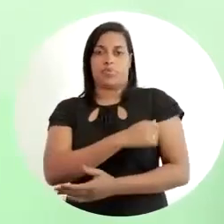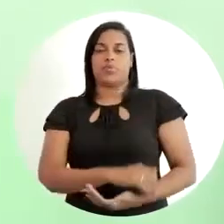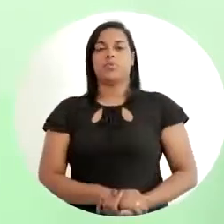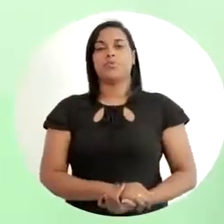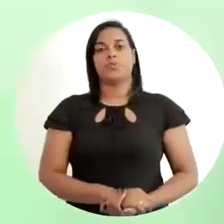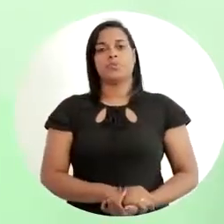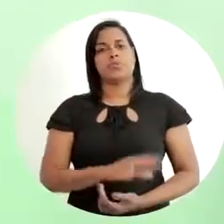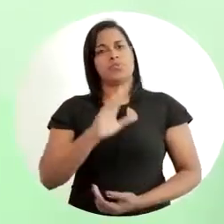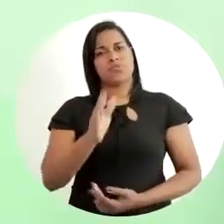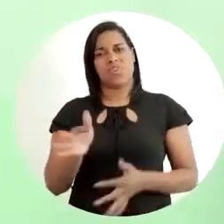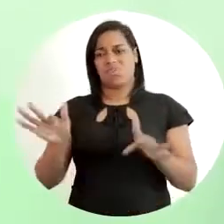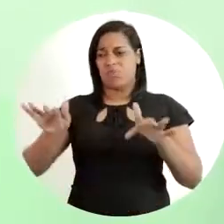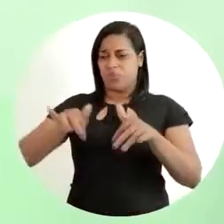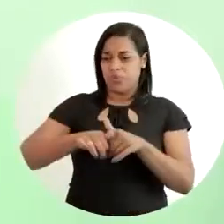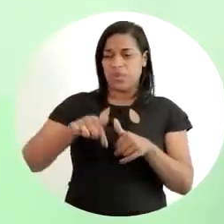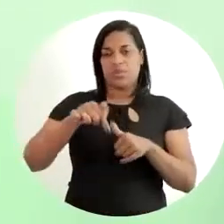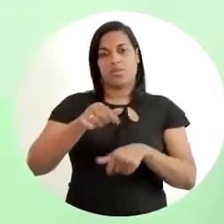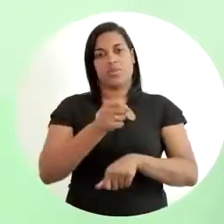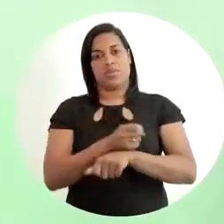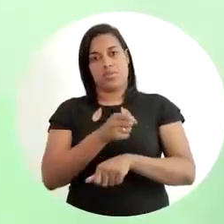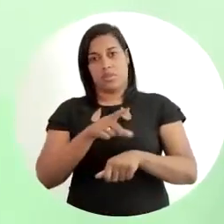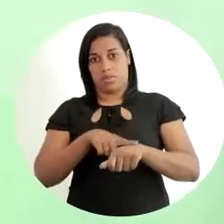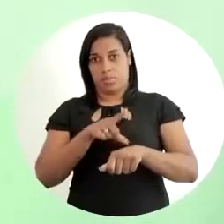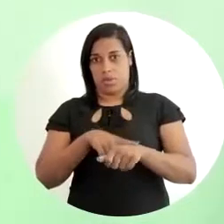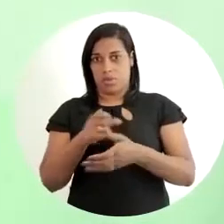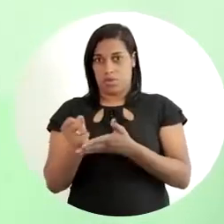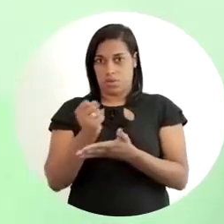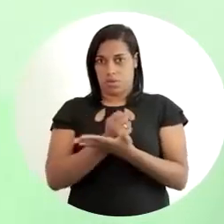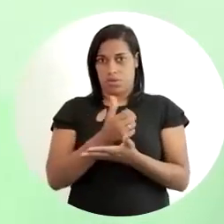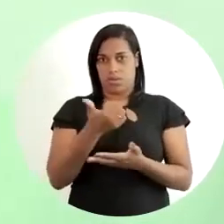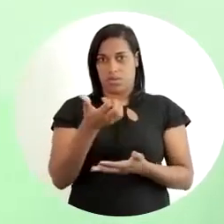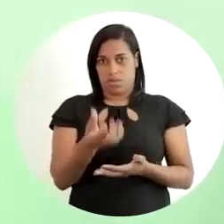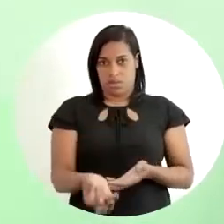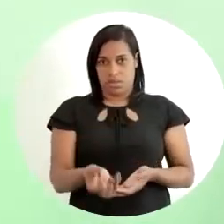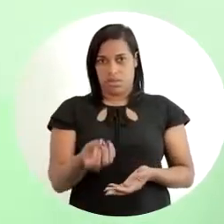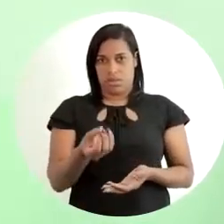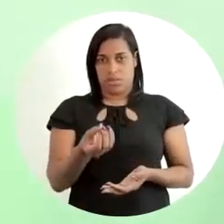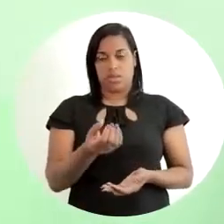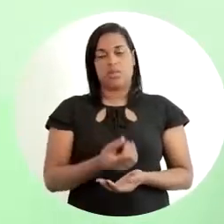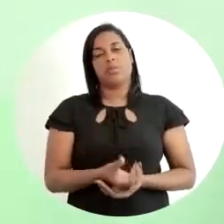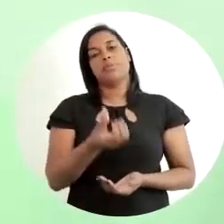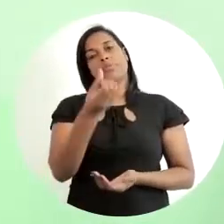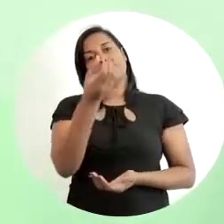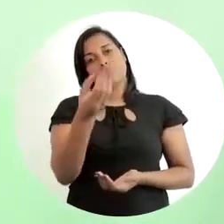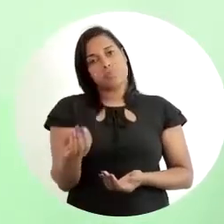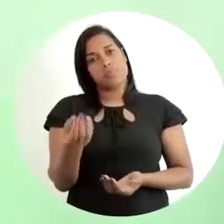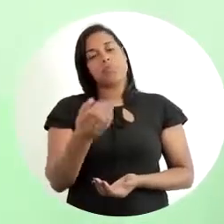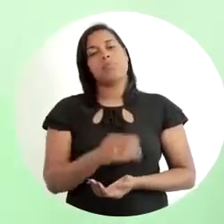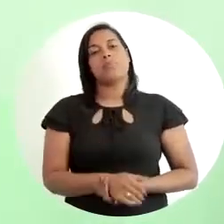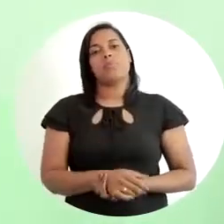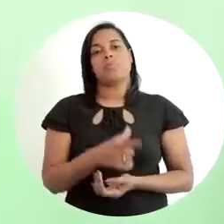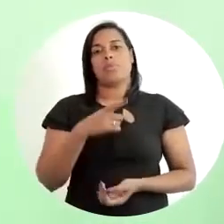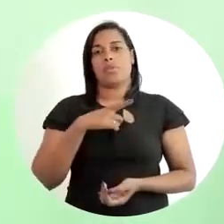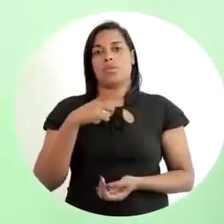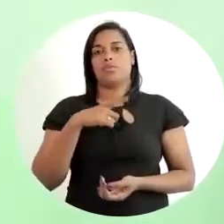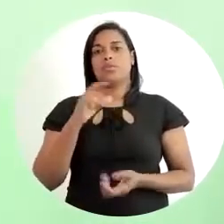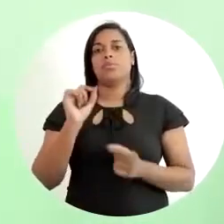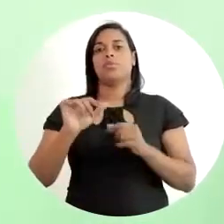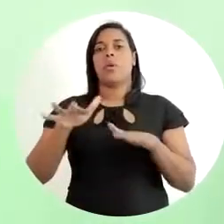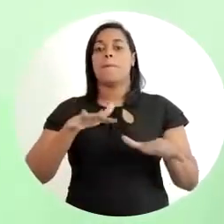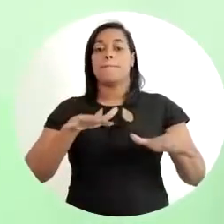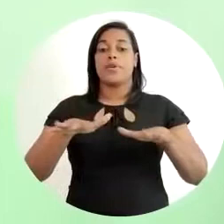do estudante. Já no finzinho desse período, nos anos 60, nós temos